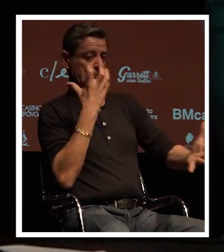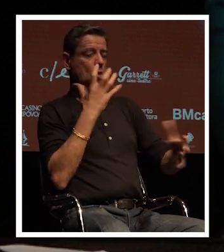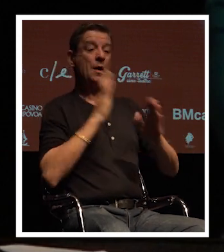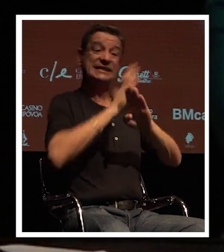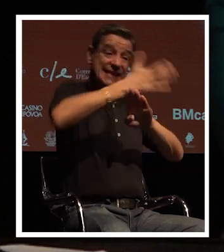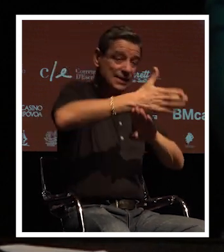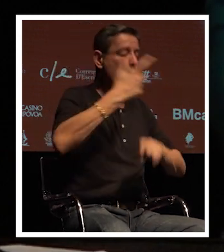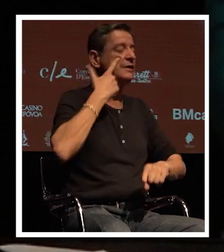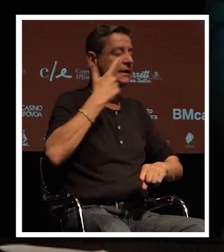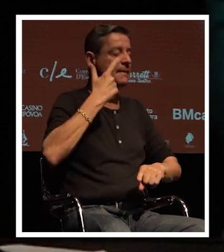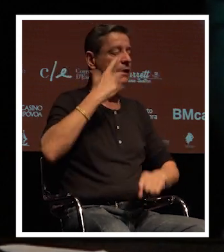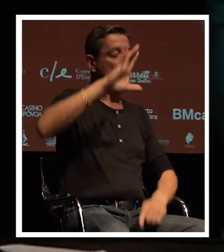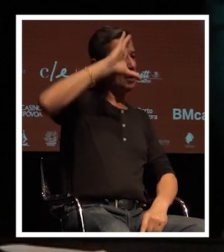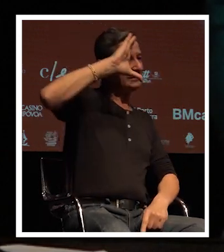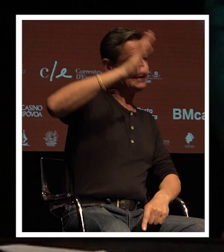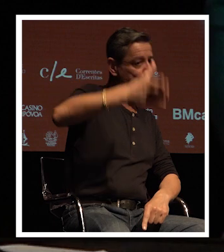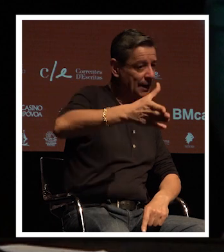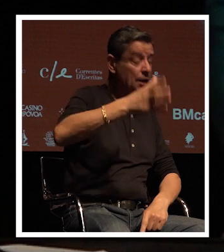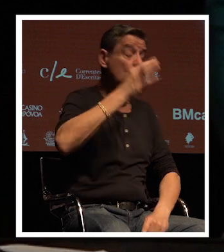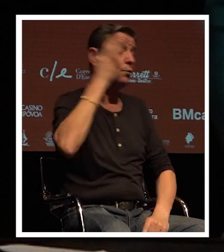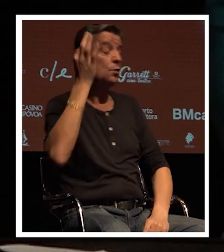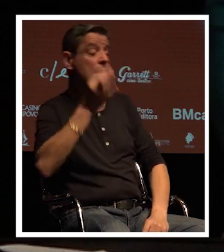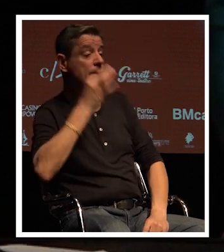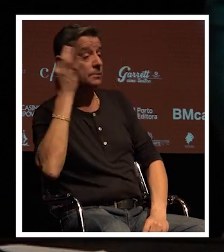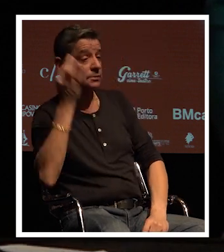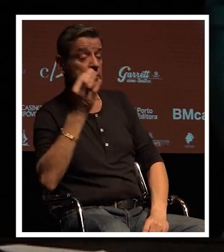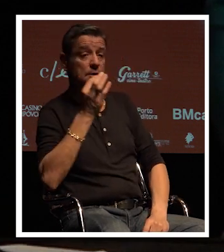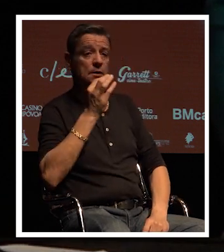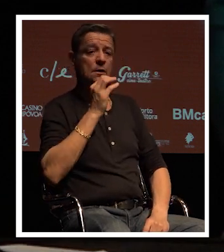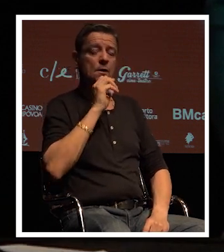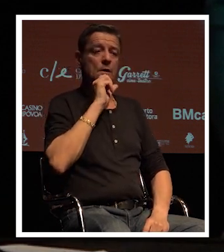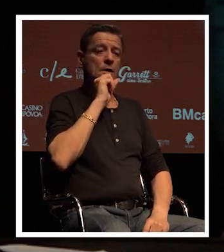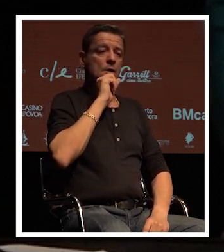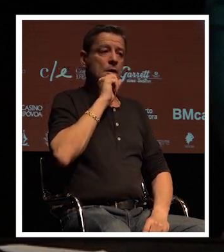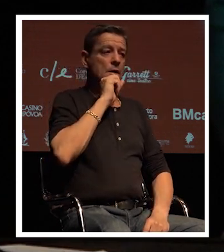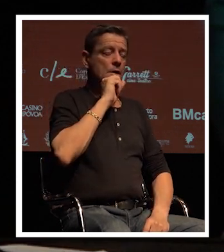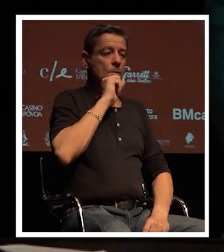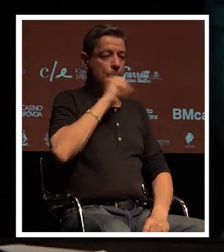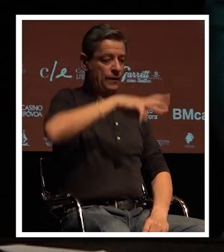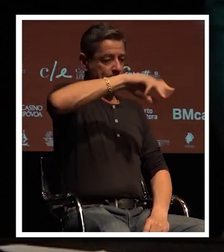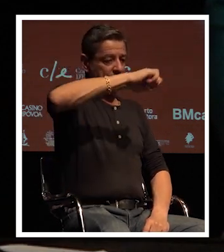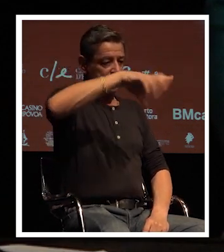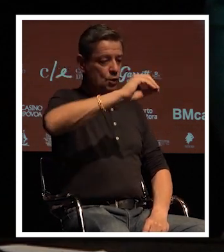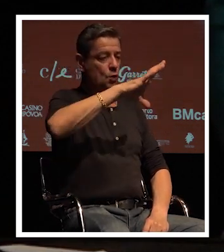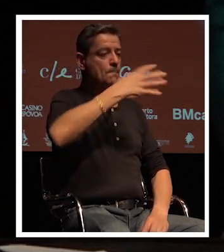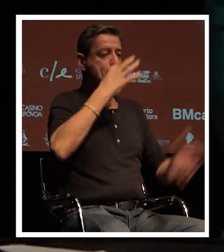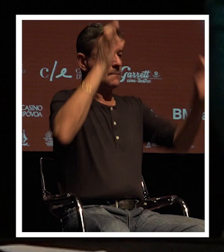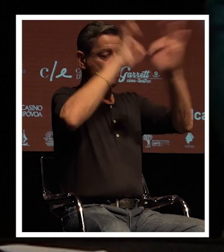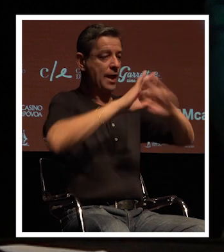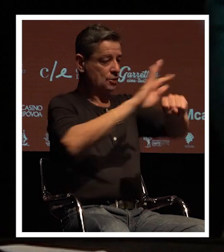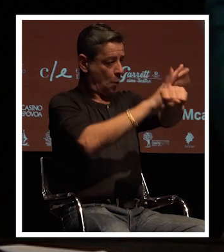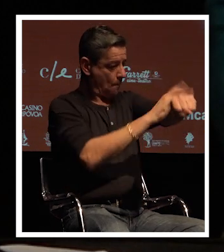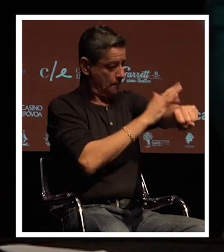conhecimento e ao saber como de resto lápis pode ser Eh Maria Rosário Pedreira escreve os seus maravilhosos